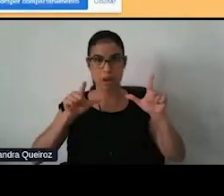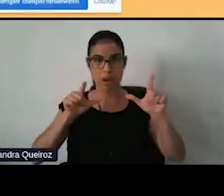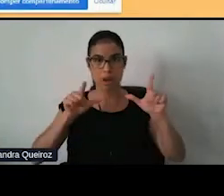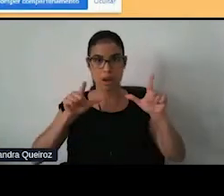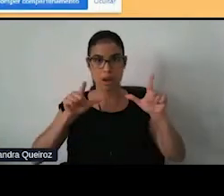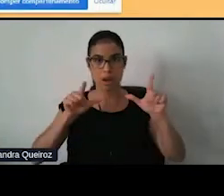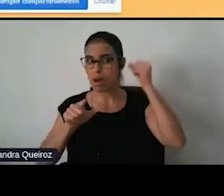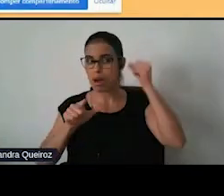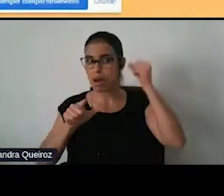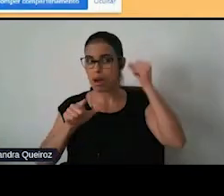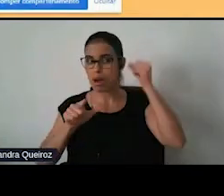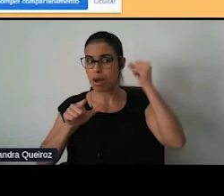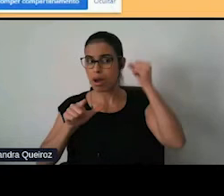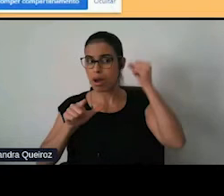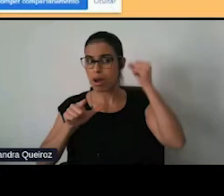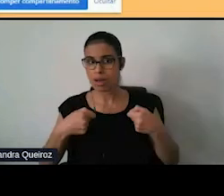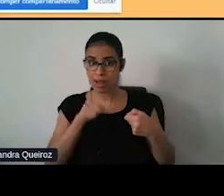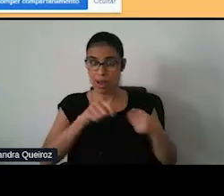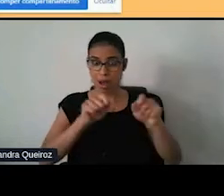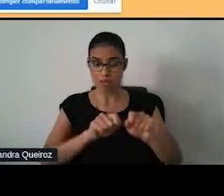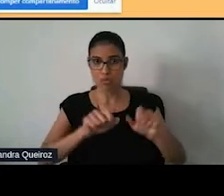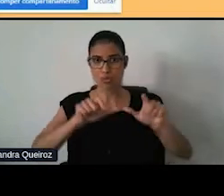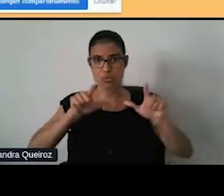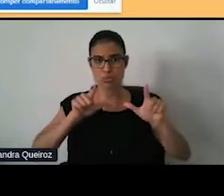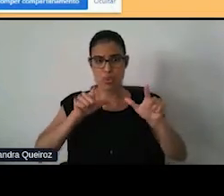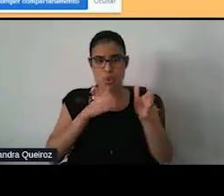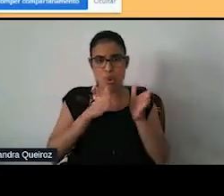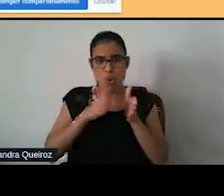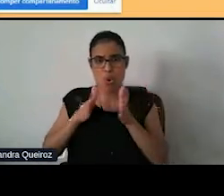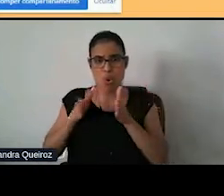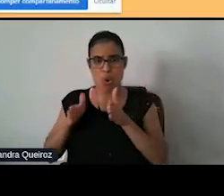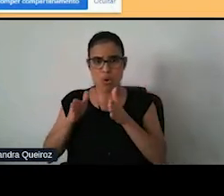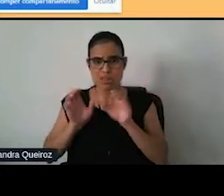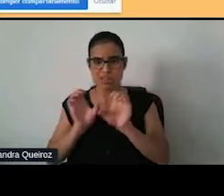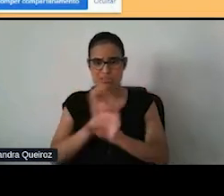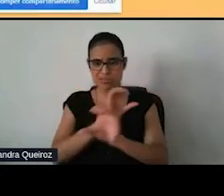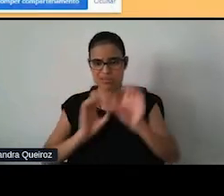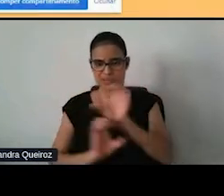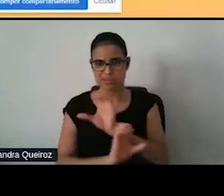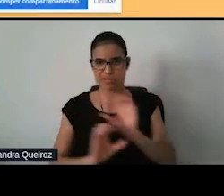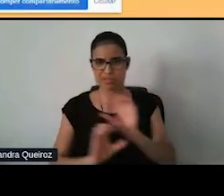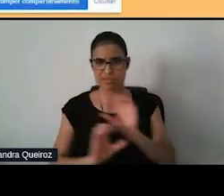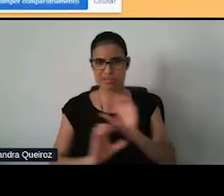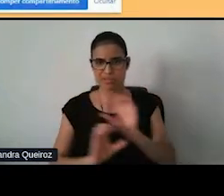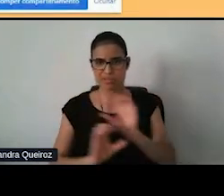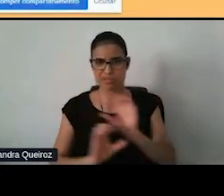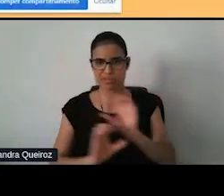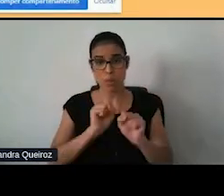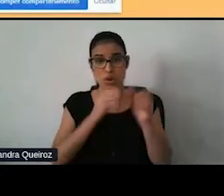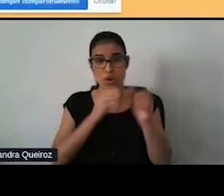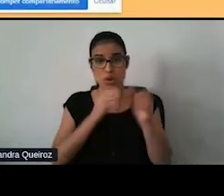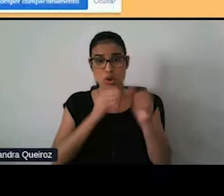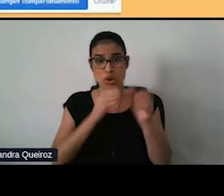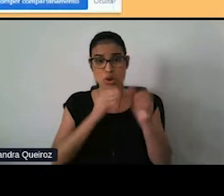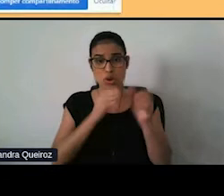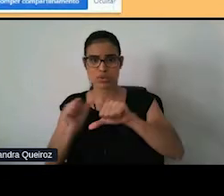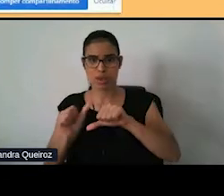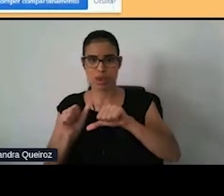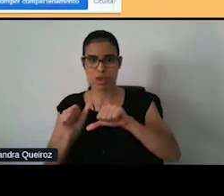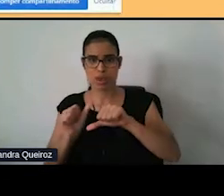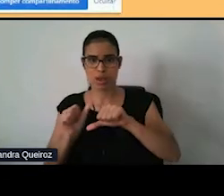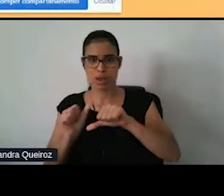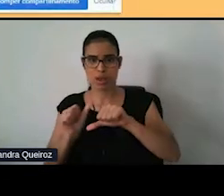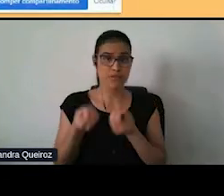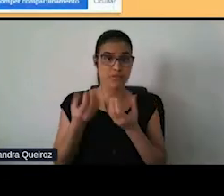quebrar ou vai ficar fora de ordem algum conteúdo que é relevante estar numa ordem